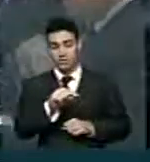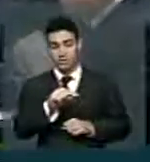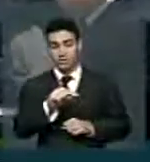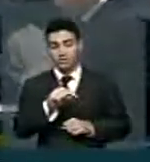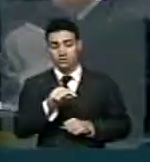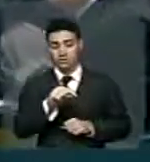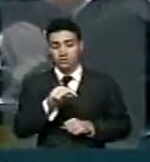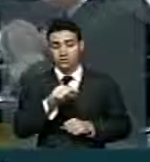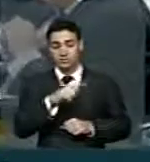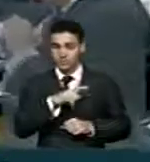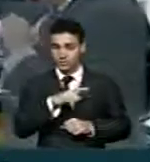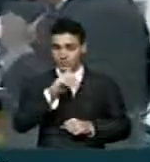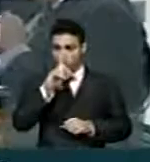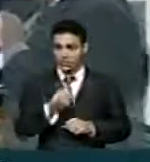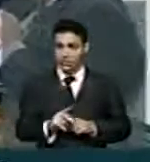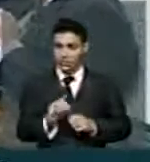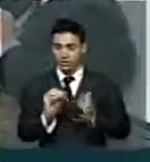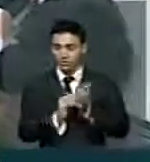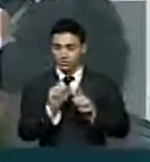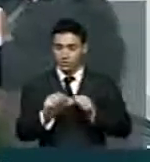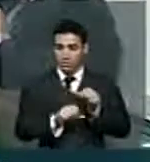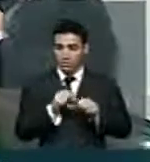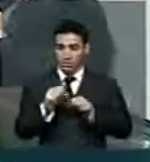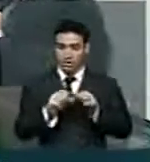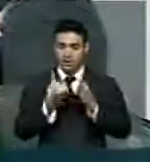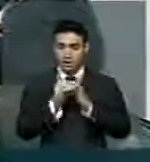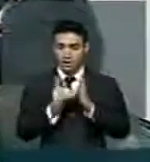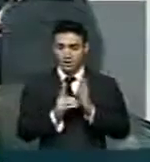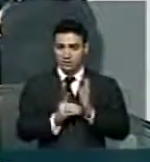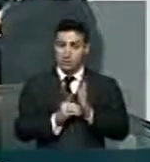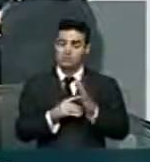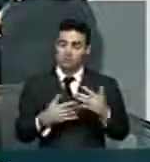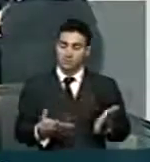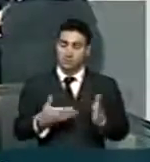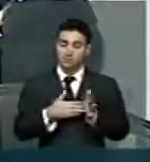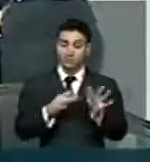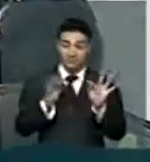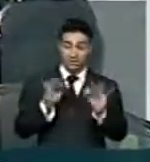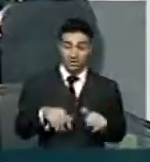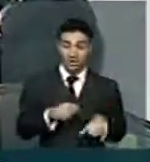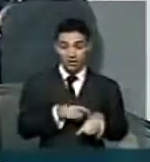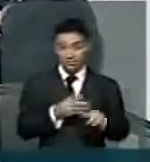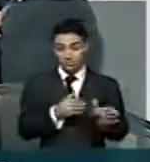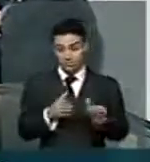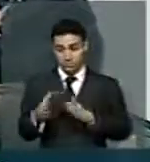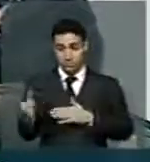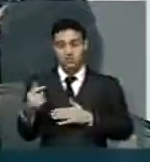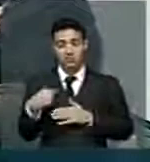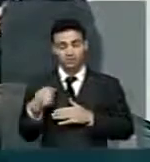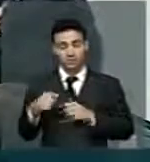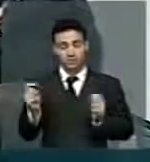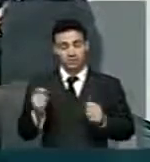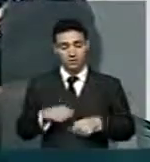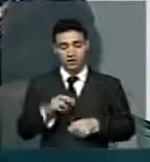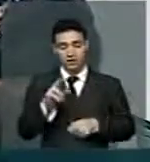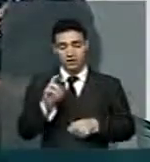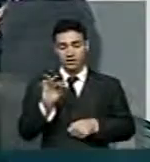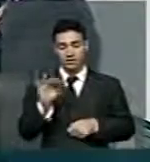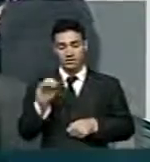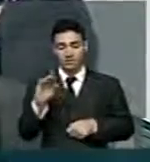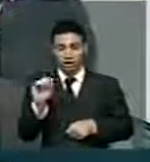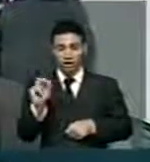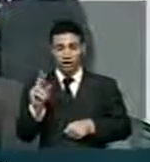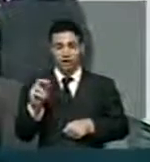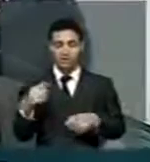tenho direito no imposto de renda de retificar minha declaração? Então, até eu encerrar o meu período, posso retificar. Eu tenho que prever